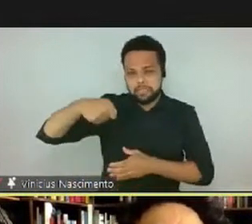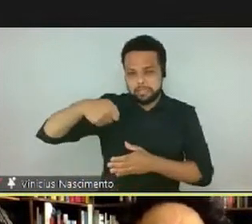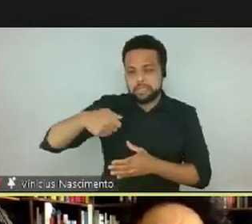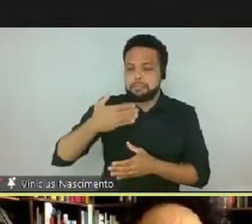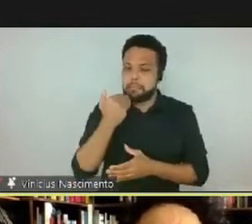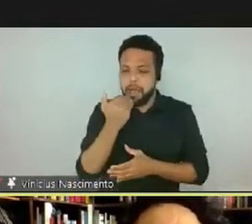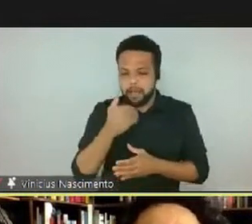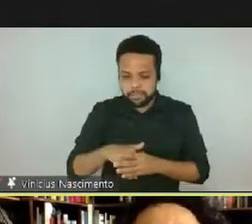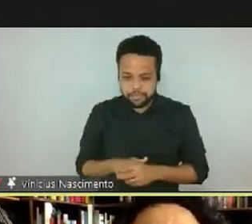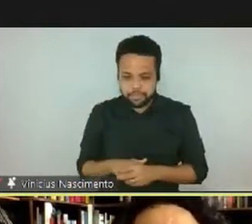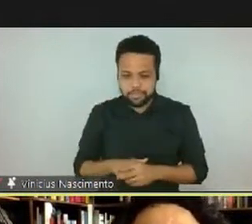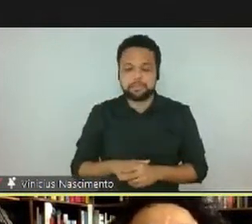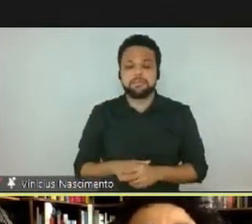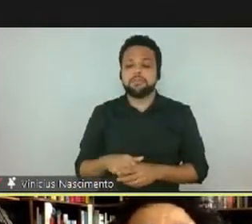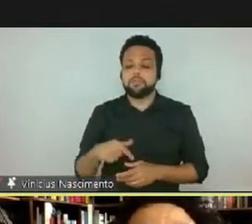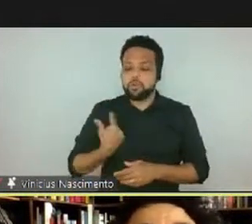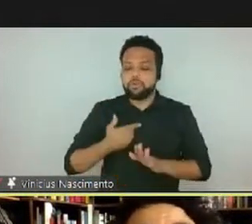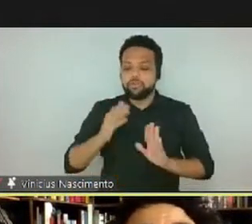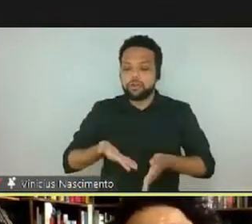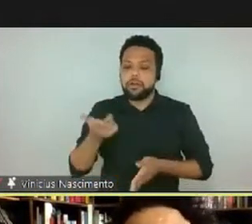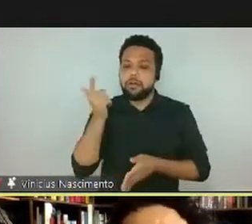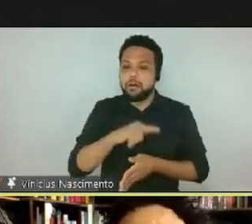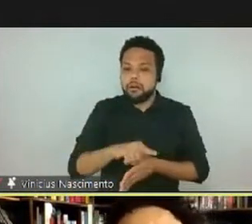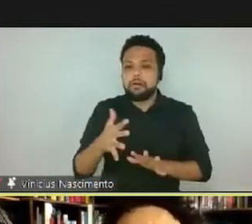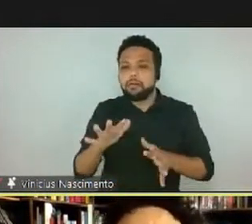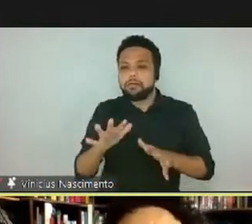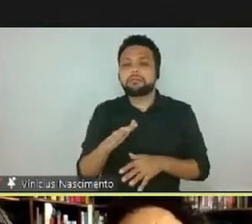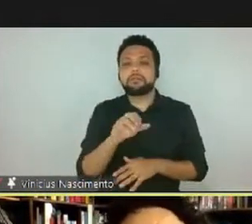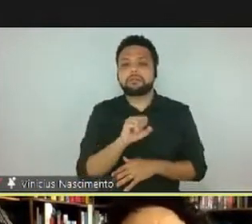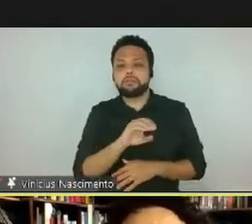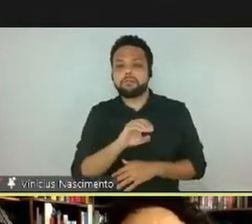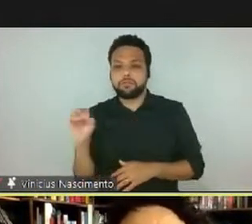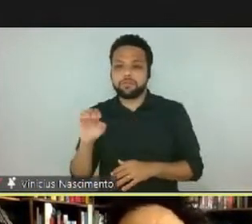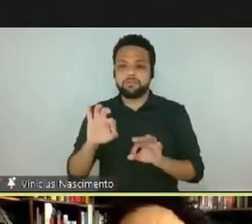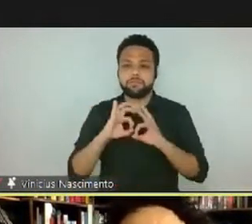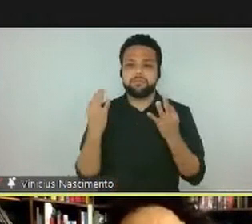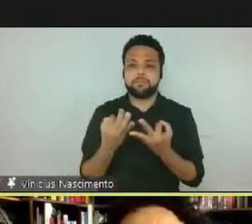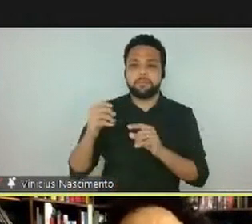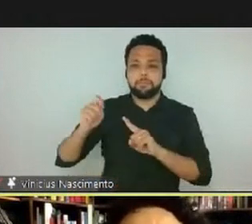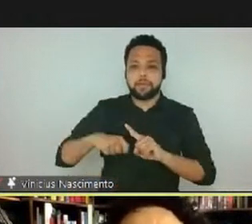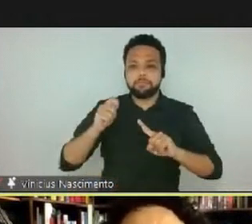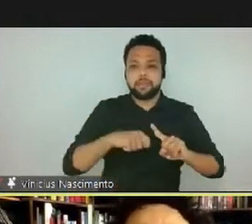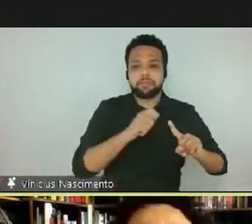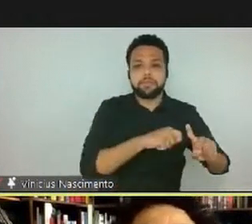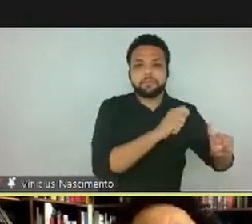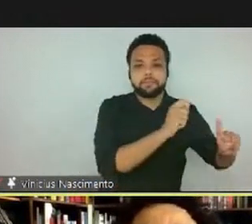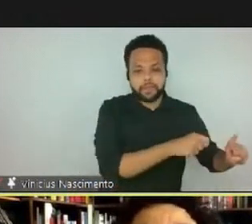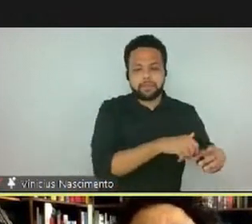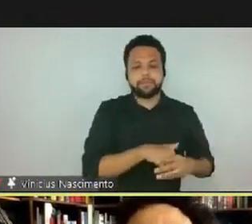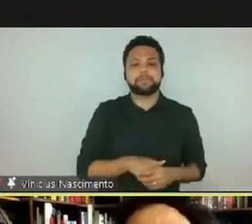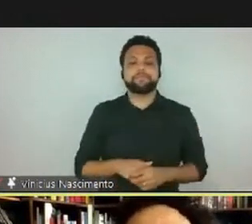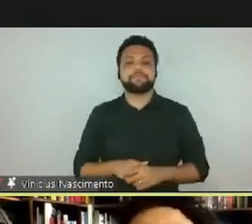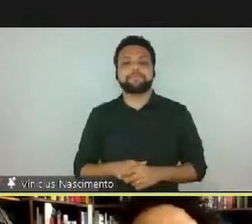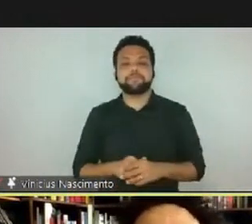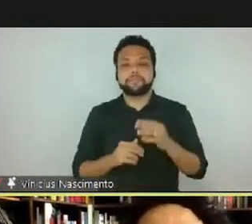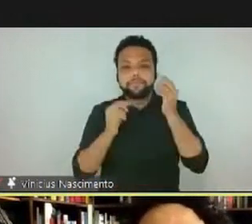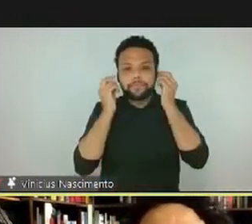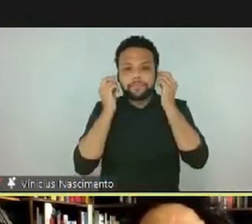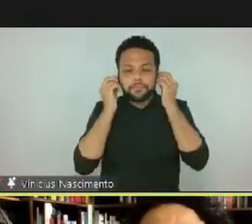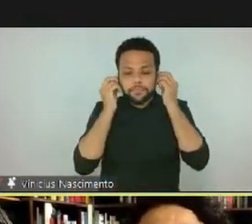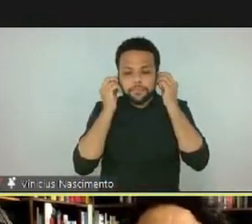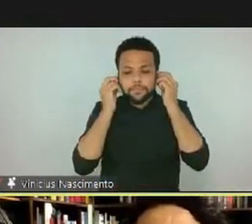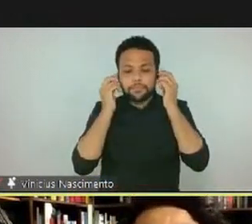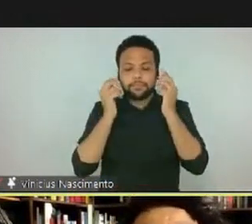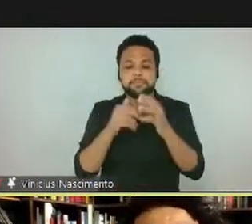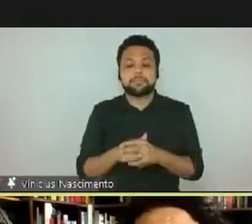conseguido, ultimamente, atender mais de 800 famílias por mês com as cestas. Então,